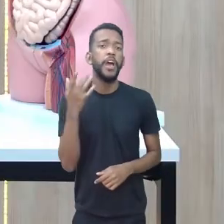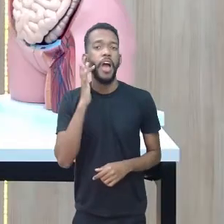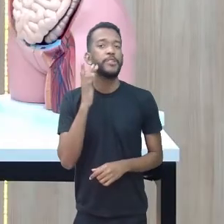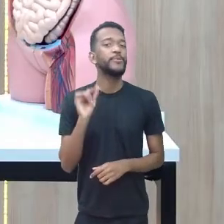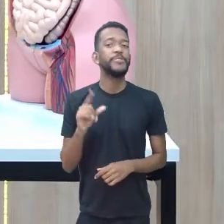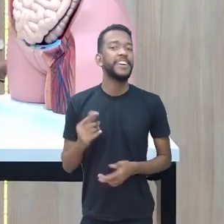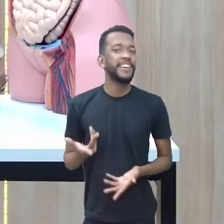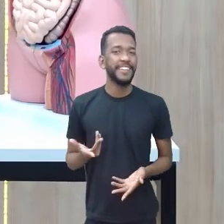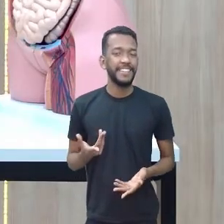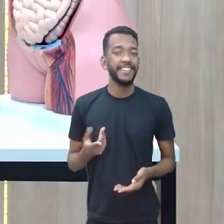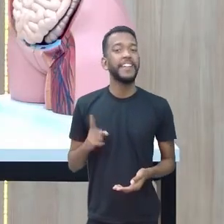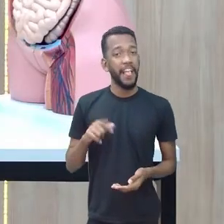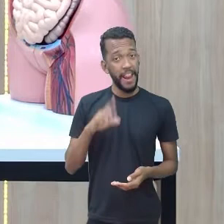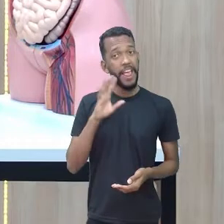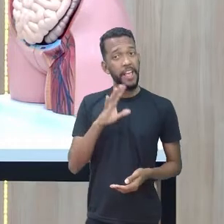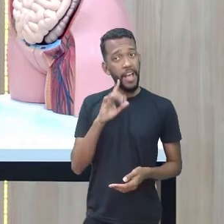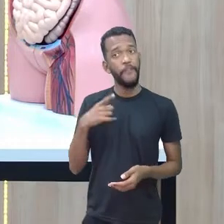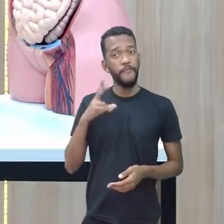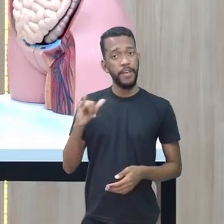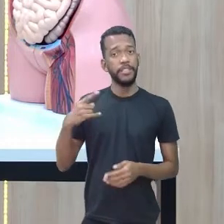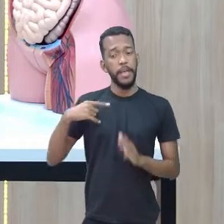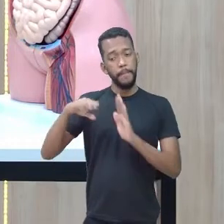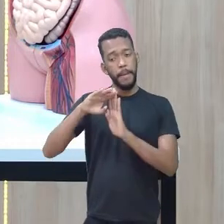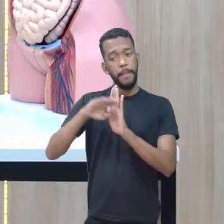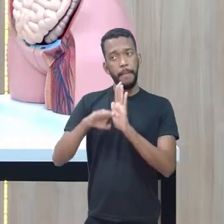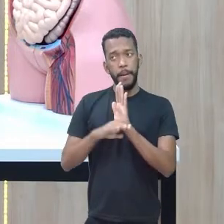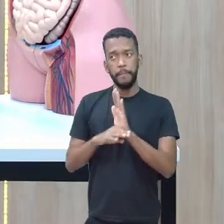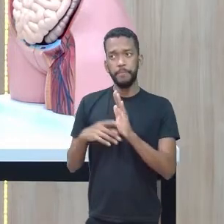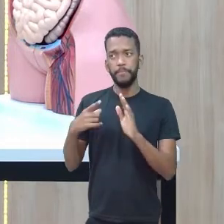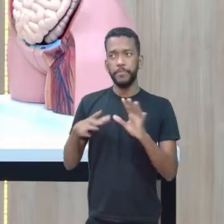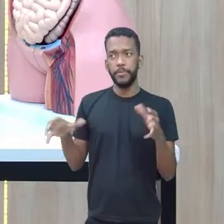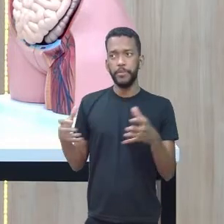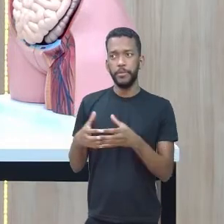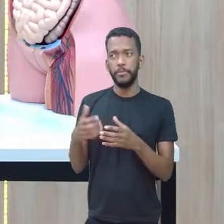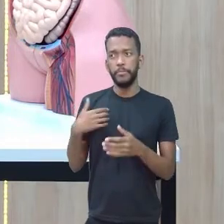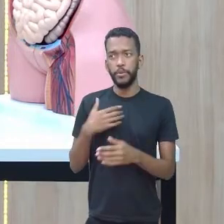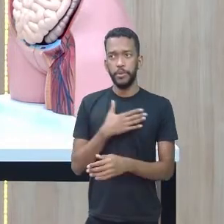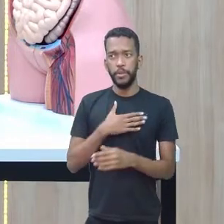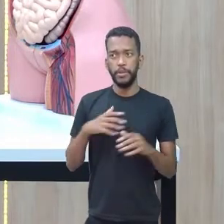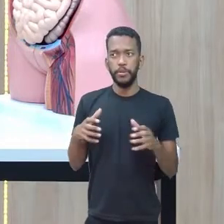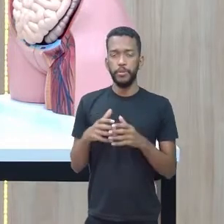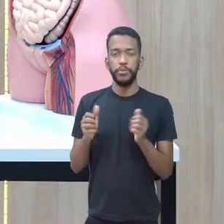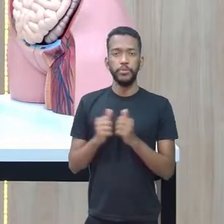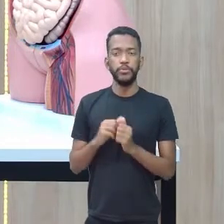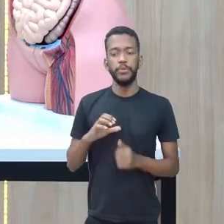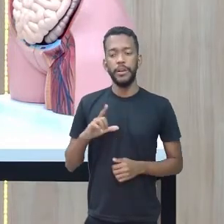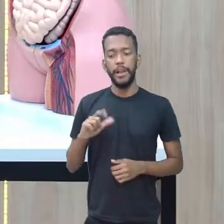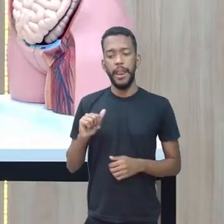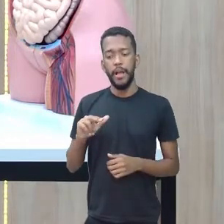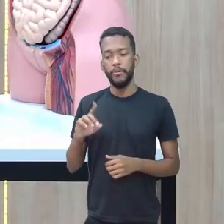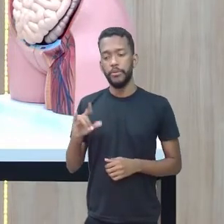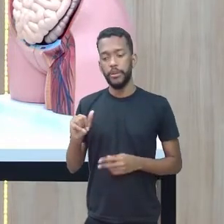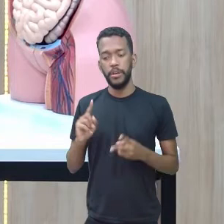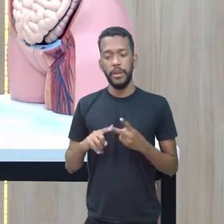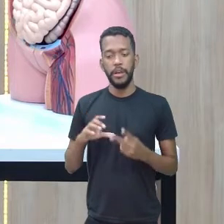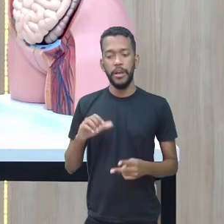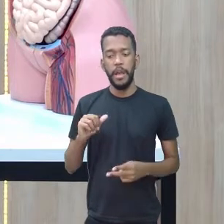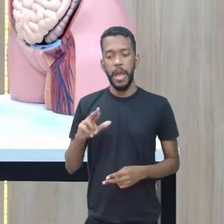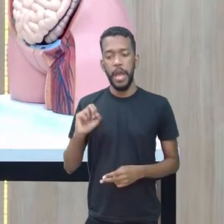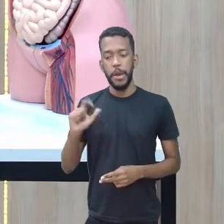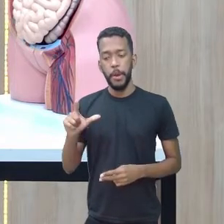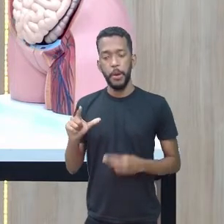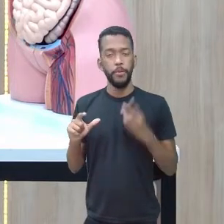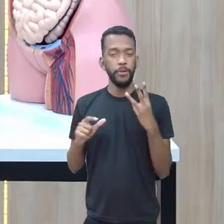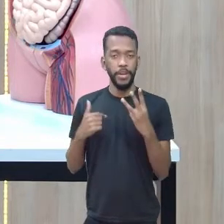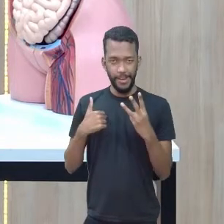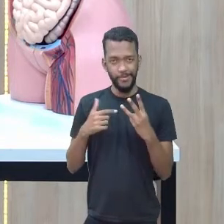vai ser legal? Eu vou fazer um ranking. Vou juntar com o meu time, com a professora Cláudia, com a professora Carol. Vamos lá